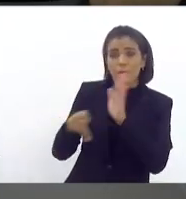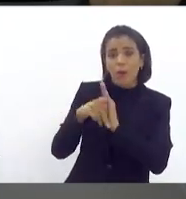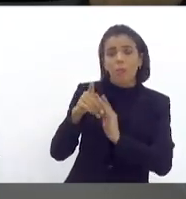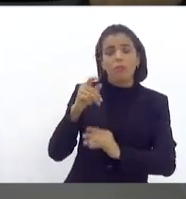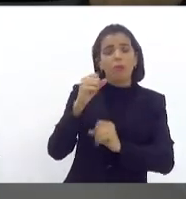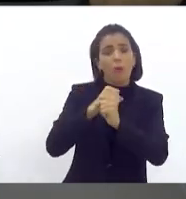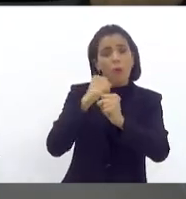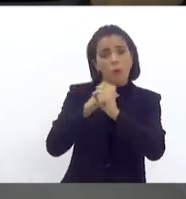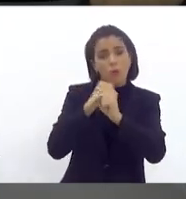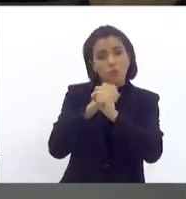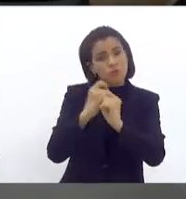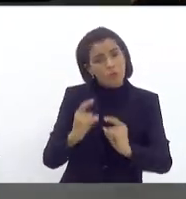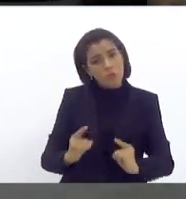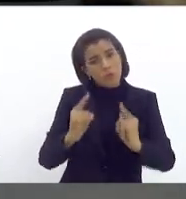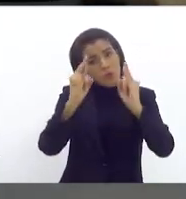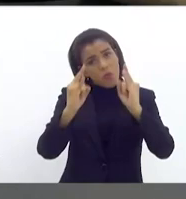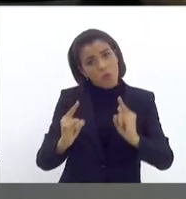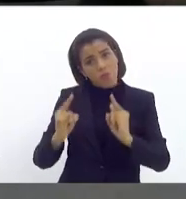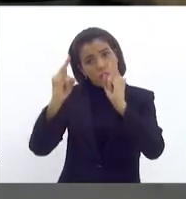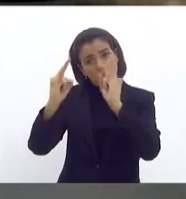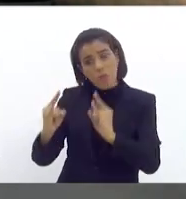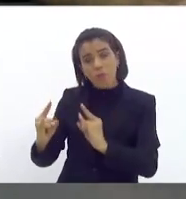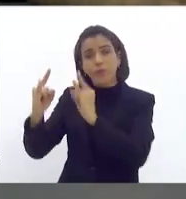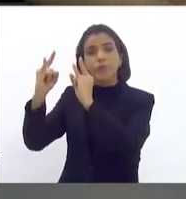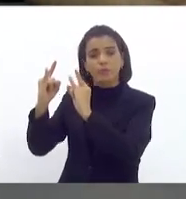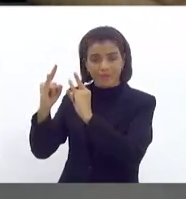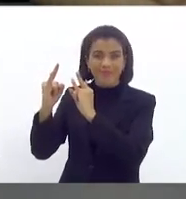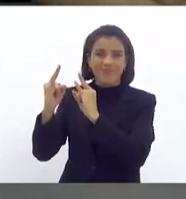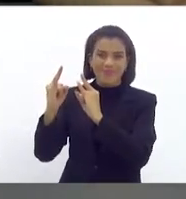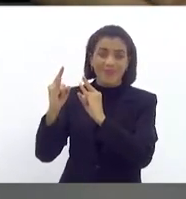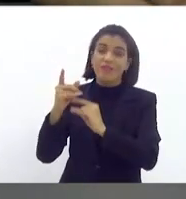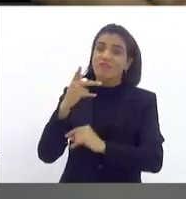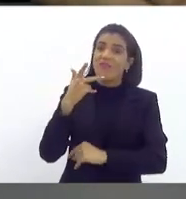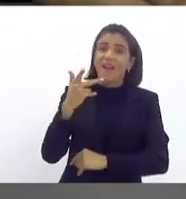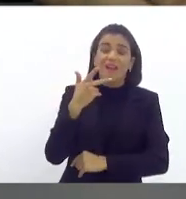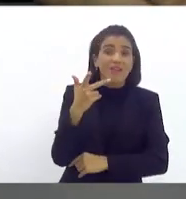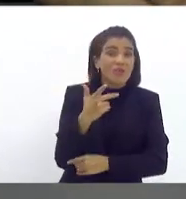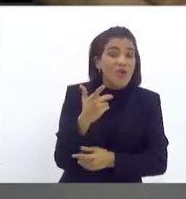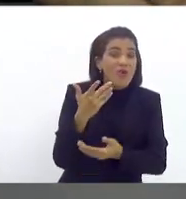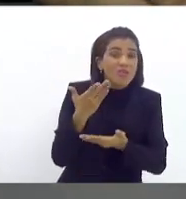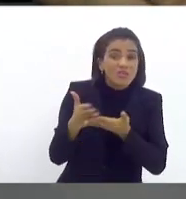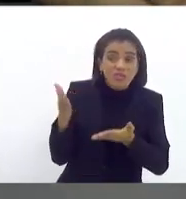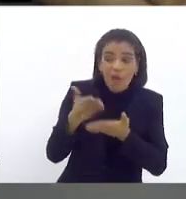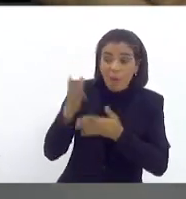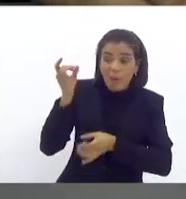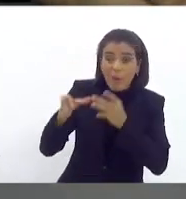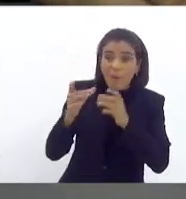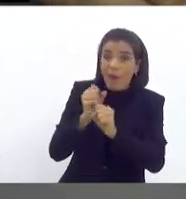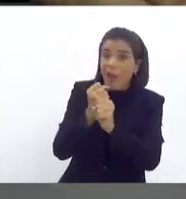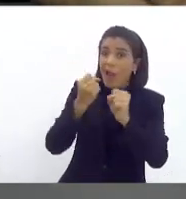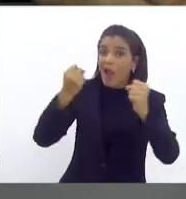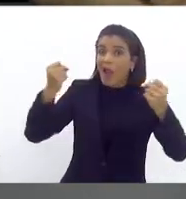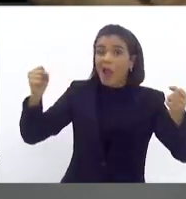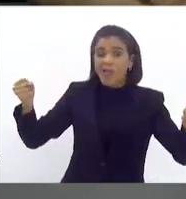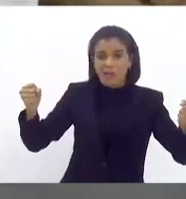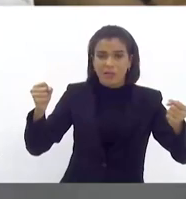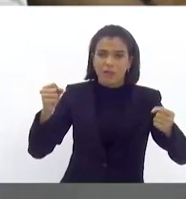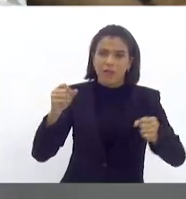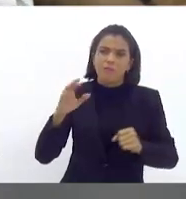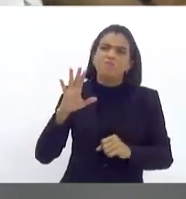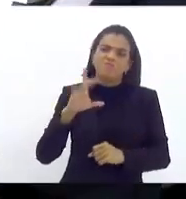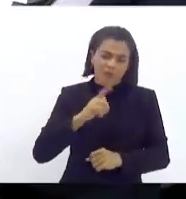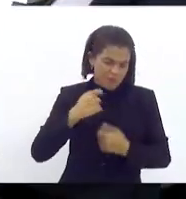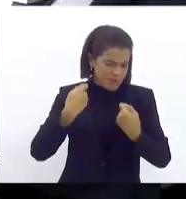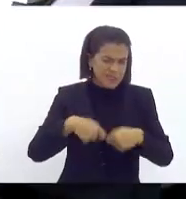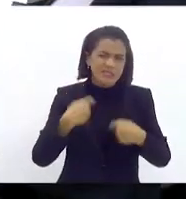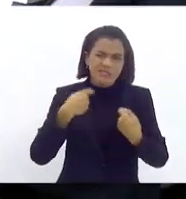ser alterado. A gente está falando de grandes resíduos. Mas ainda assim, essa discussão. É temática.